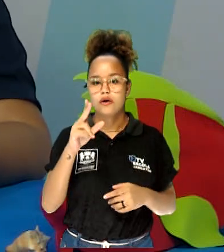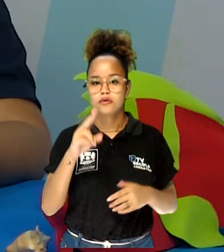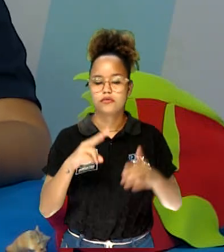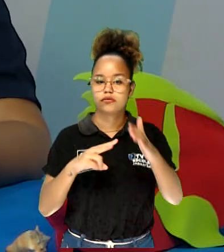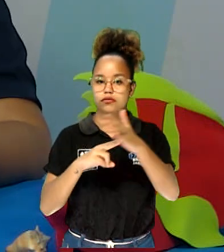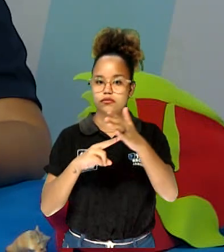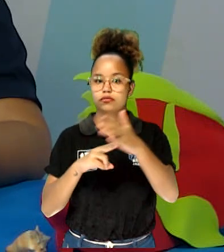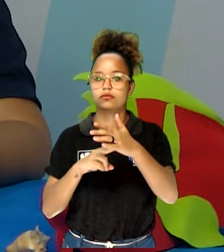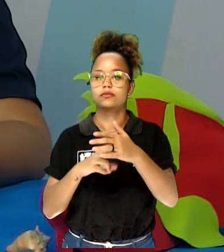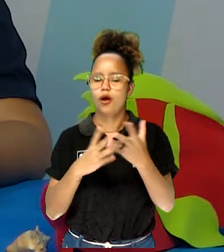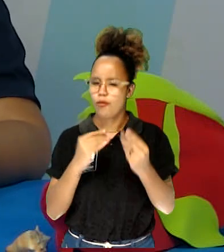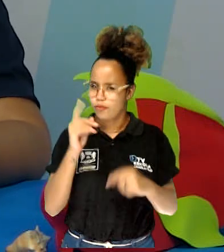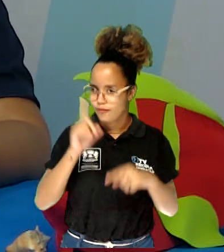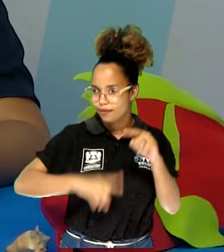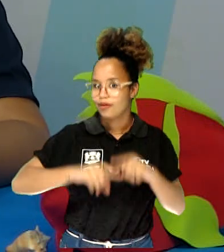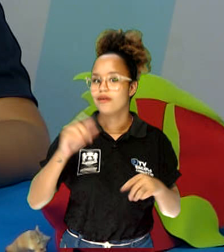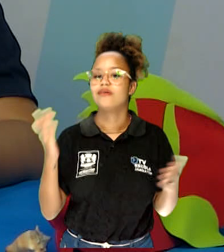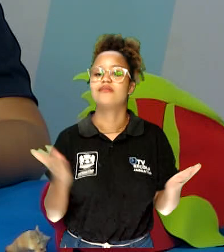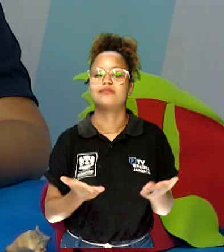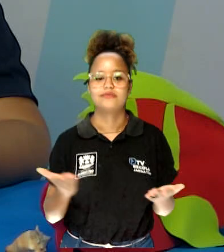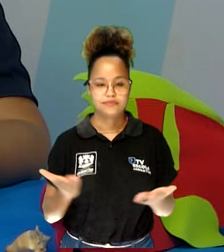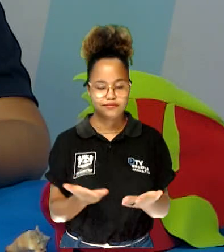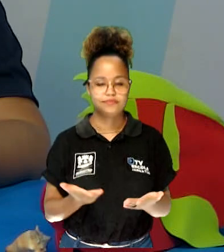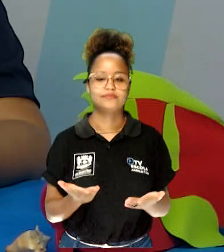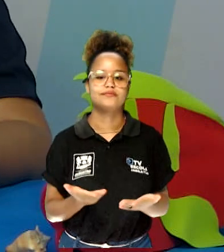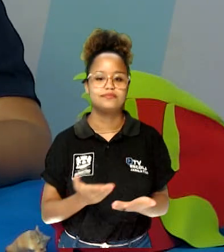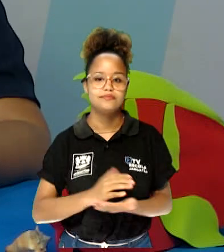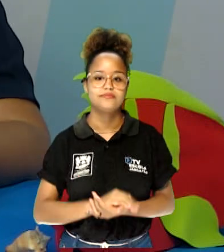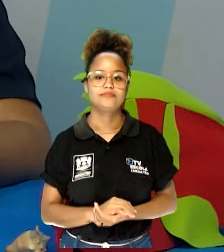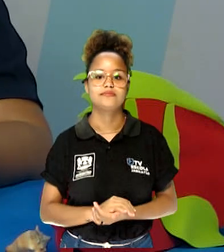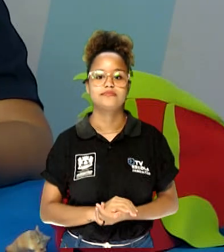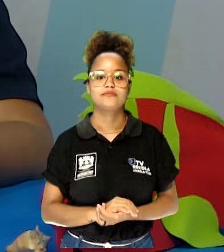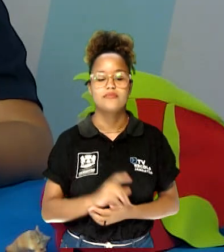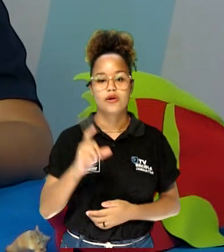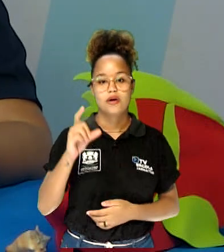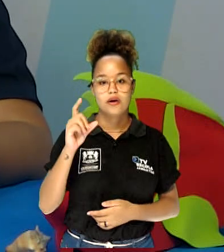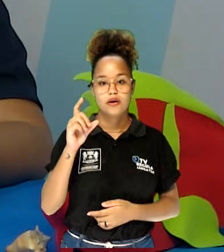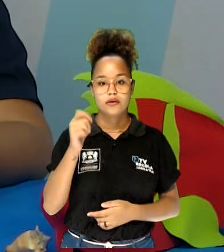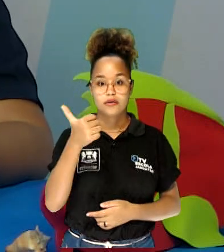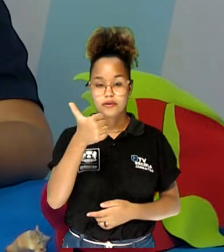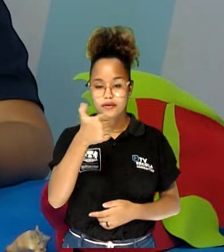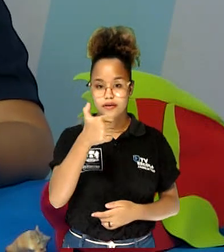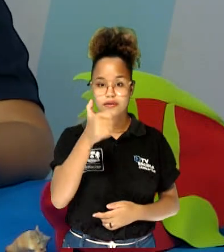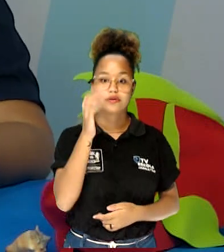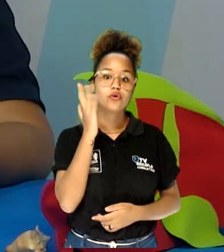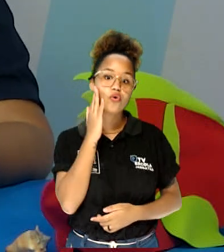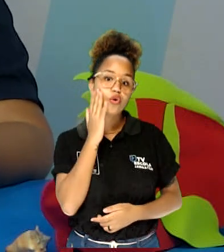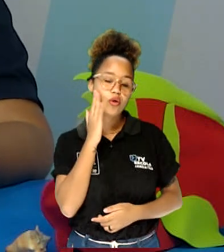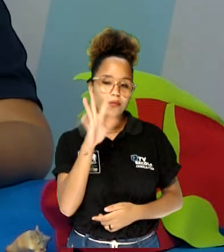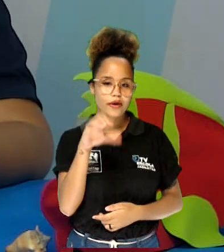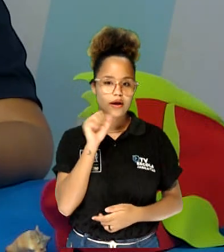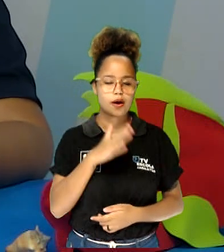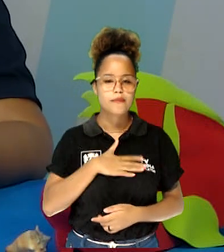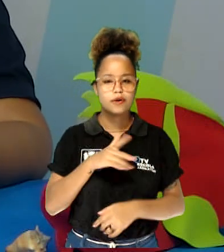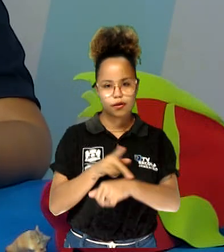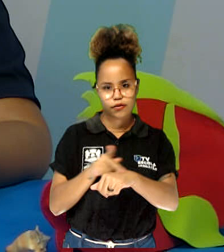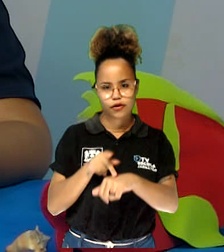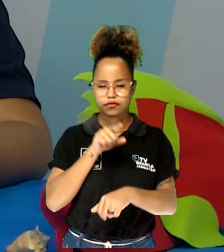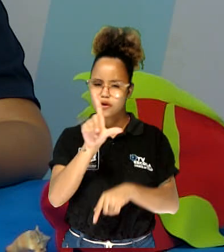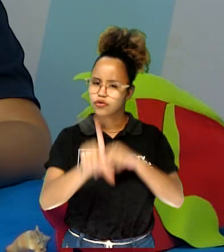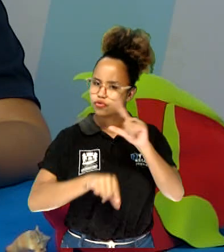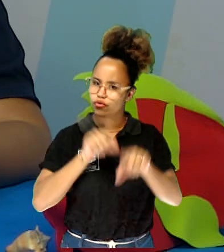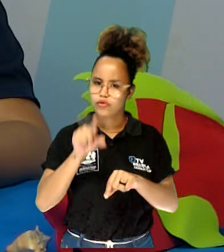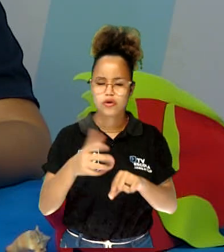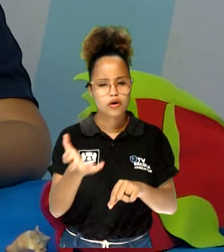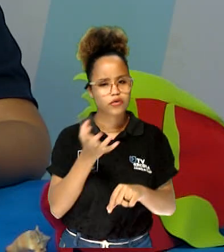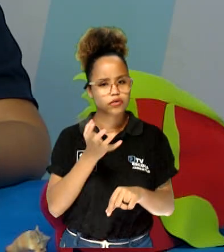ponta, muito material hoje, tá? Tesoura sem ponta, canetinha colorida, peguei a minha preta, você escolhe a cor que você